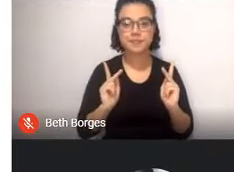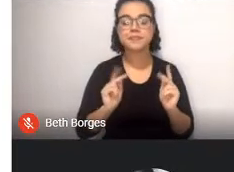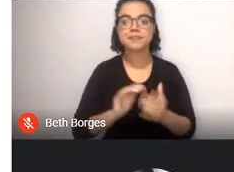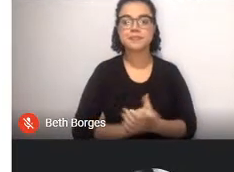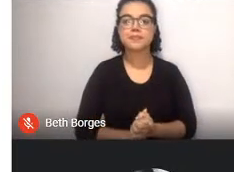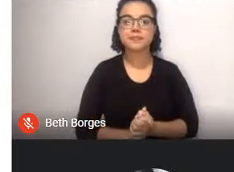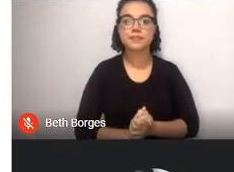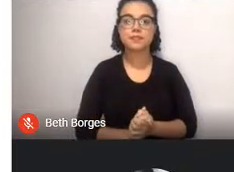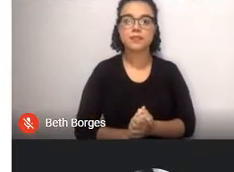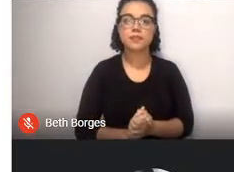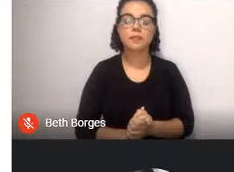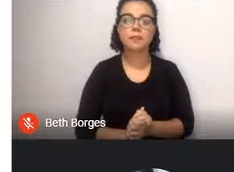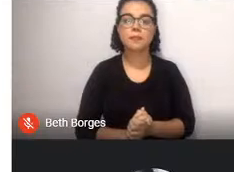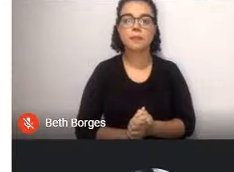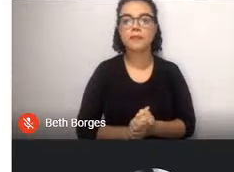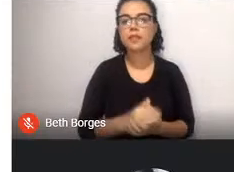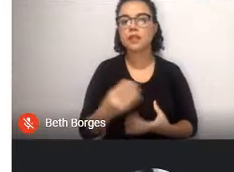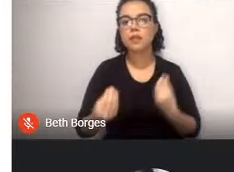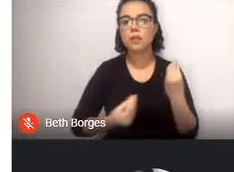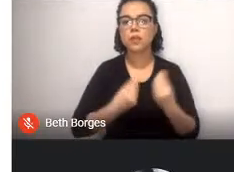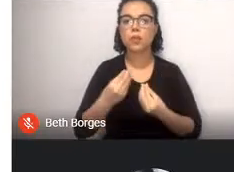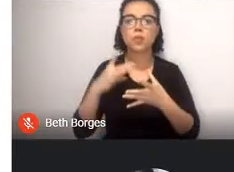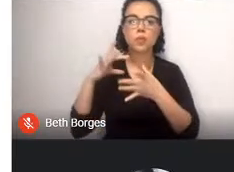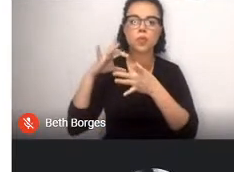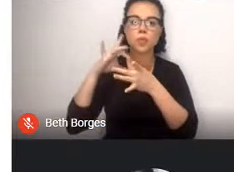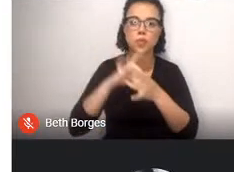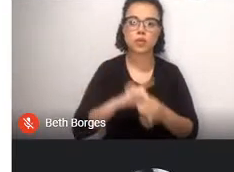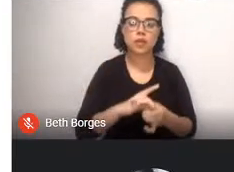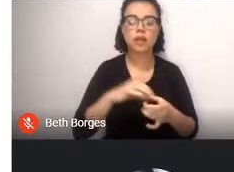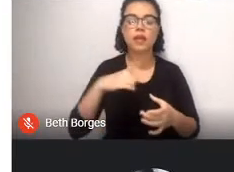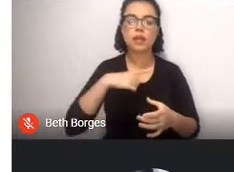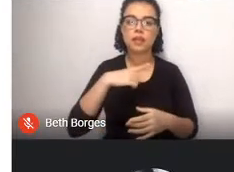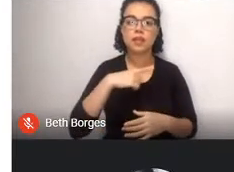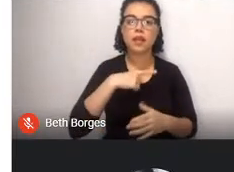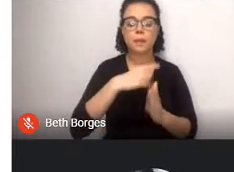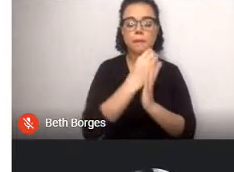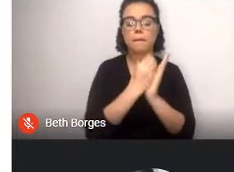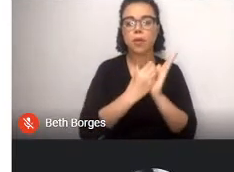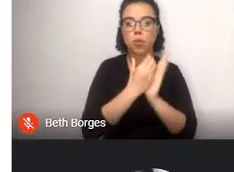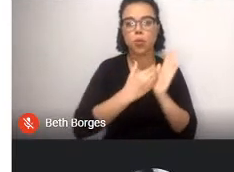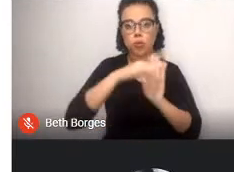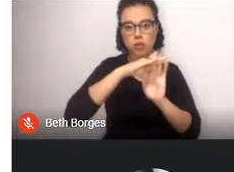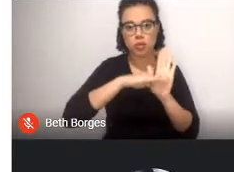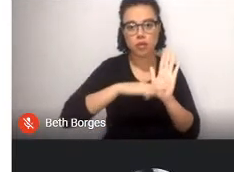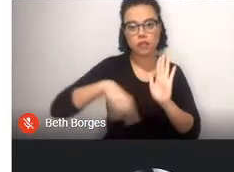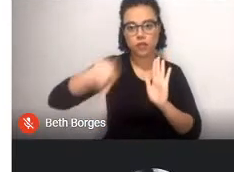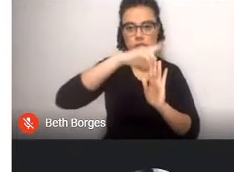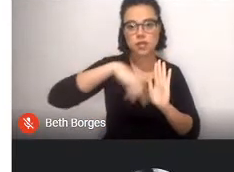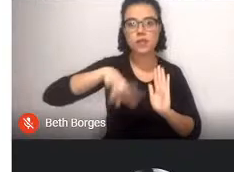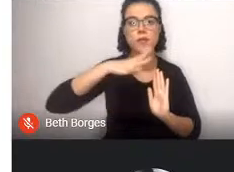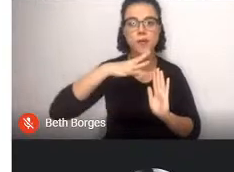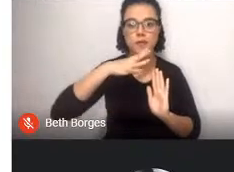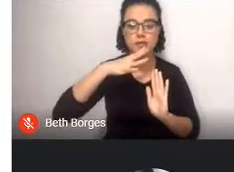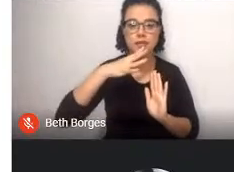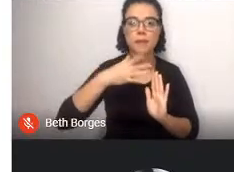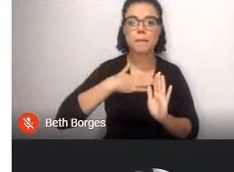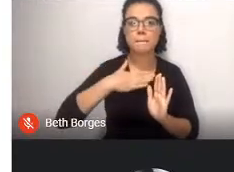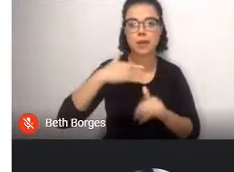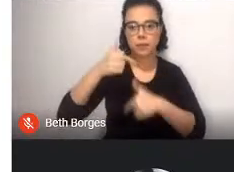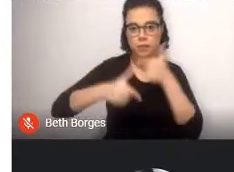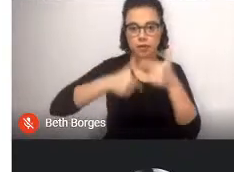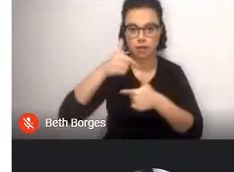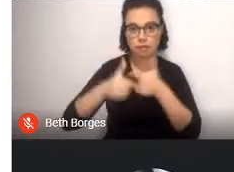dessa realidade, aí é meu mini currículo para vocês conhecerem melhor meu trabalho, tá? Dentro de uma realidade